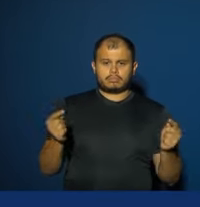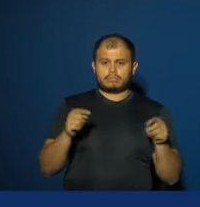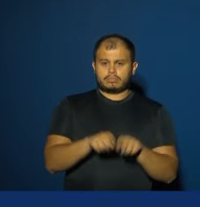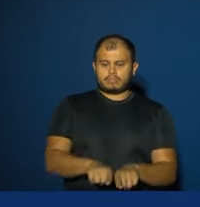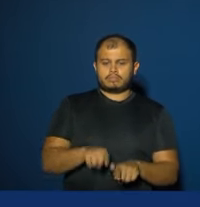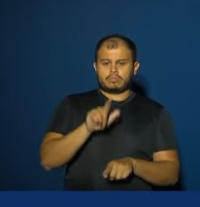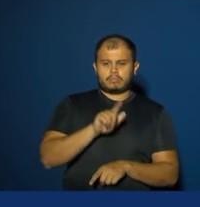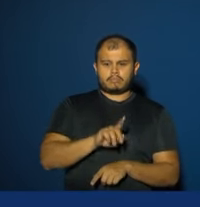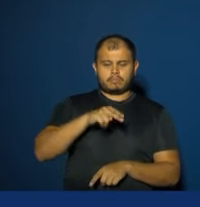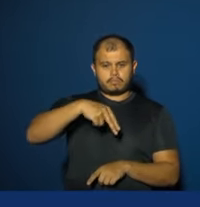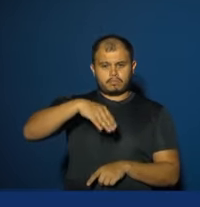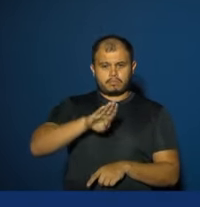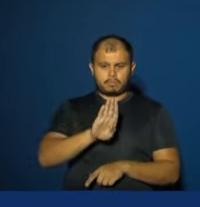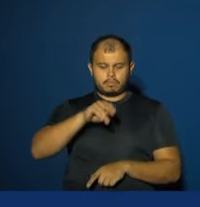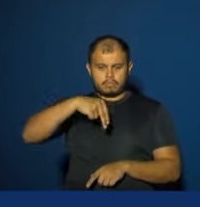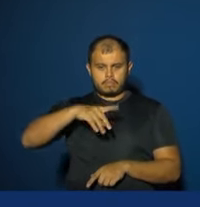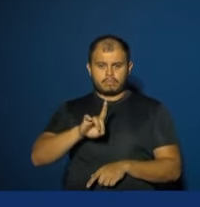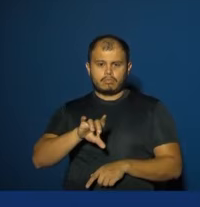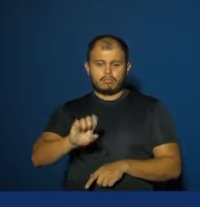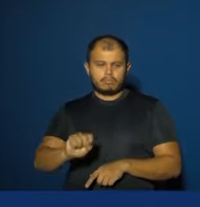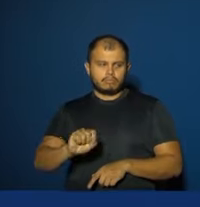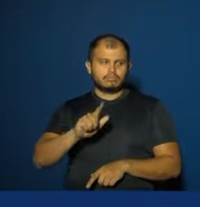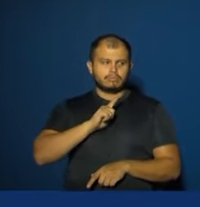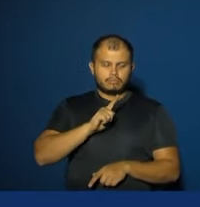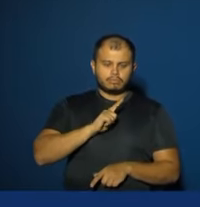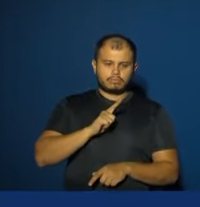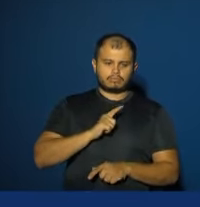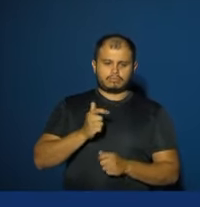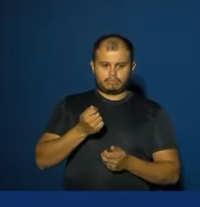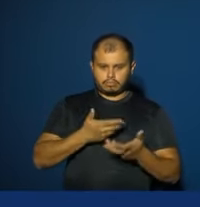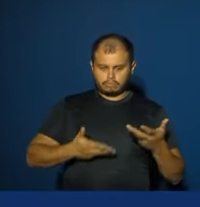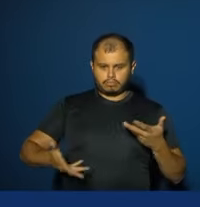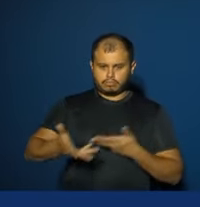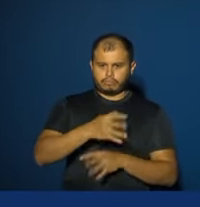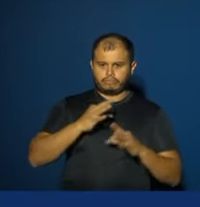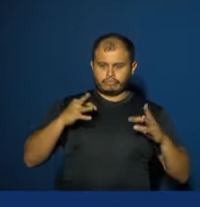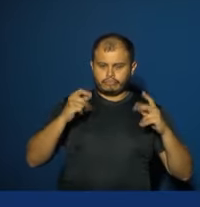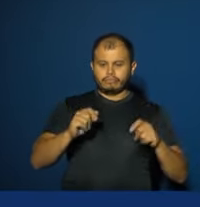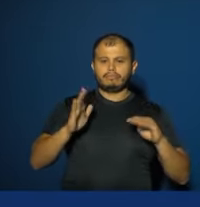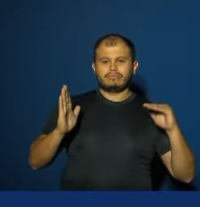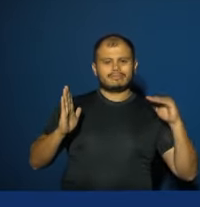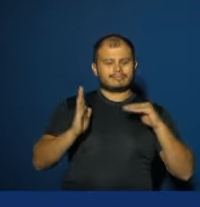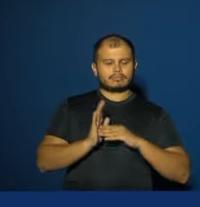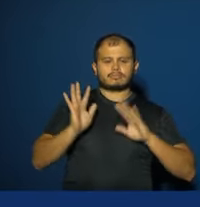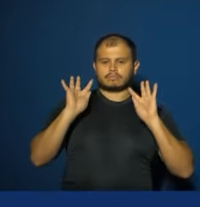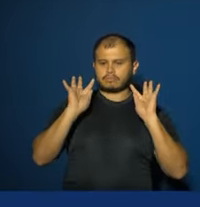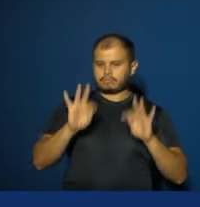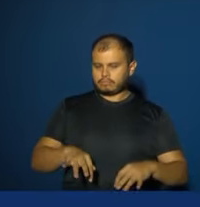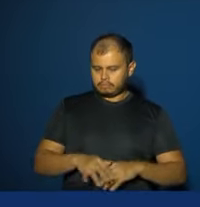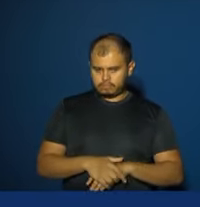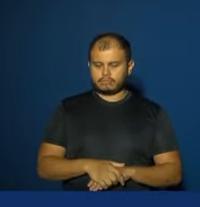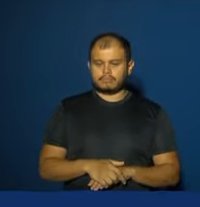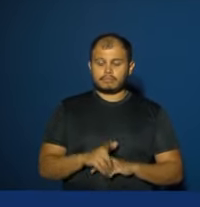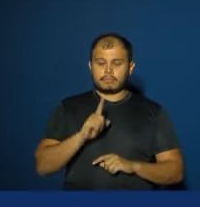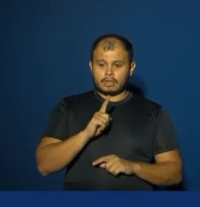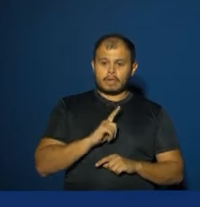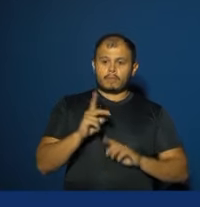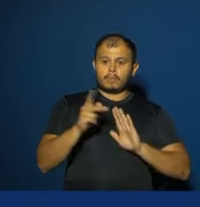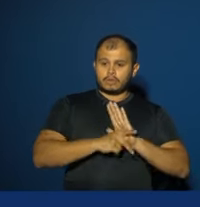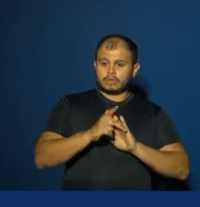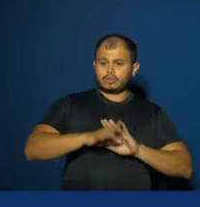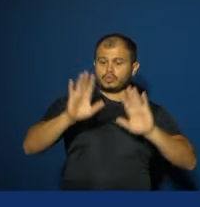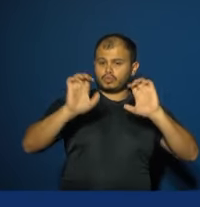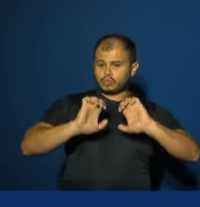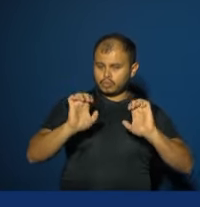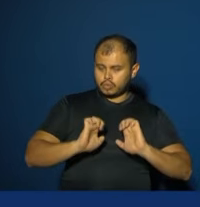feito um fully funded para todo o processo de demanda de Capital existente até o final da concessão ou seja um projeto estruturado com uma